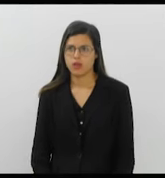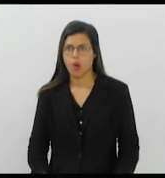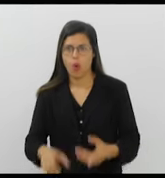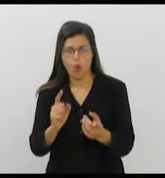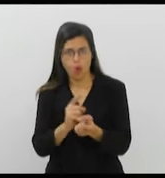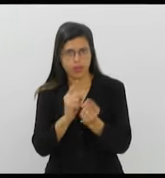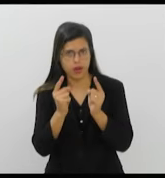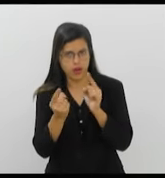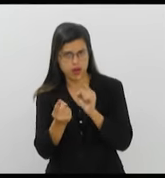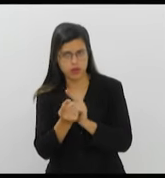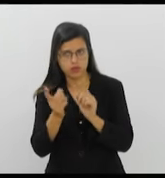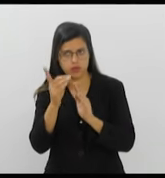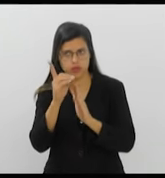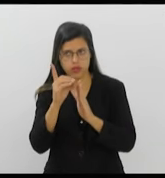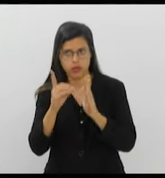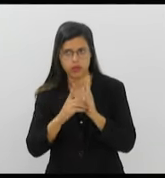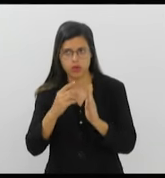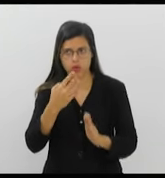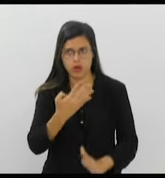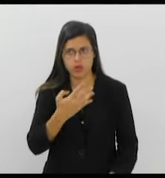está em pé no Supremo